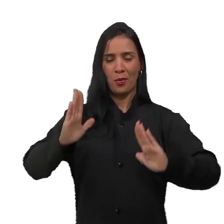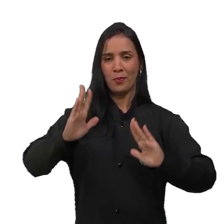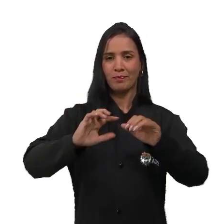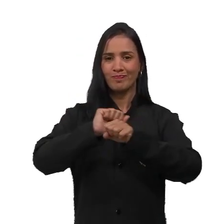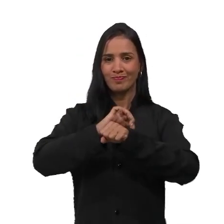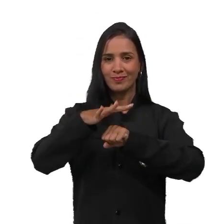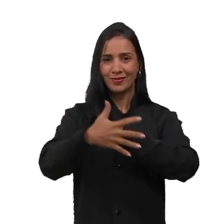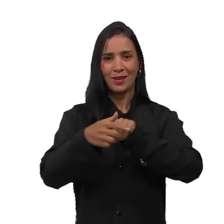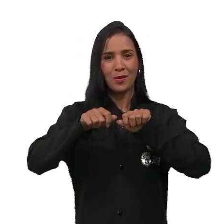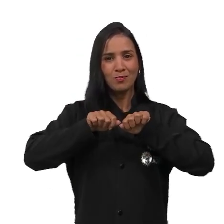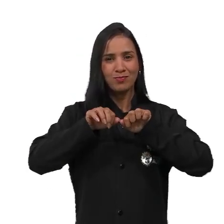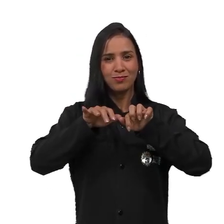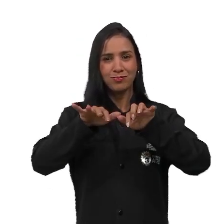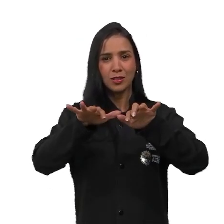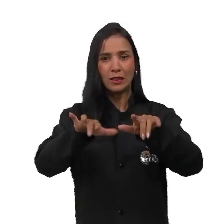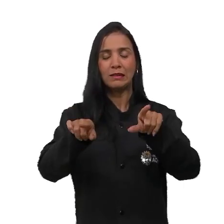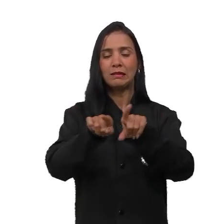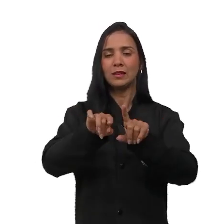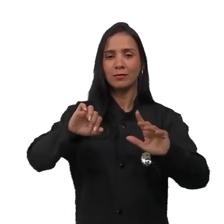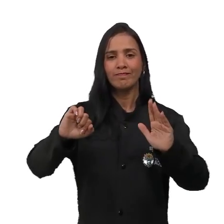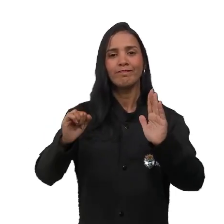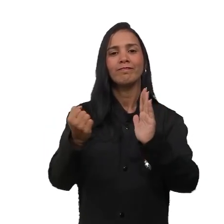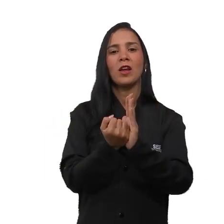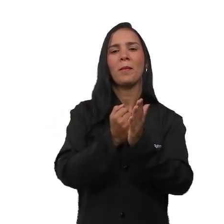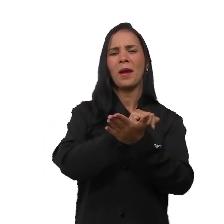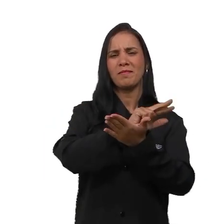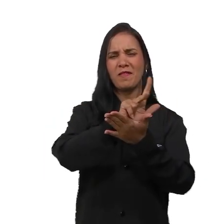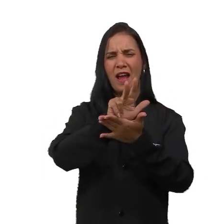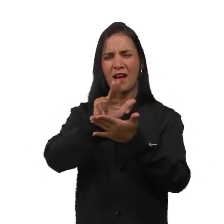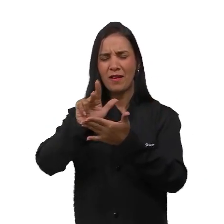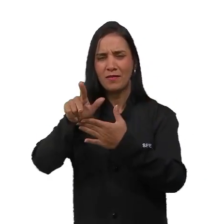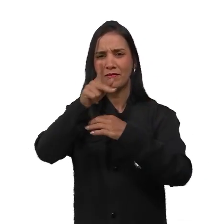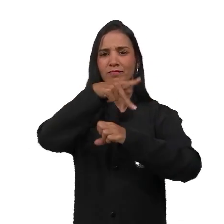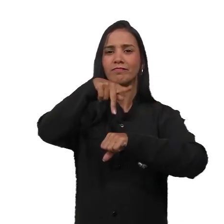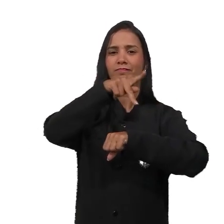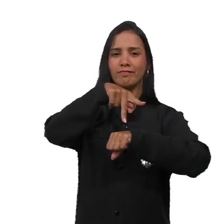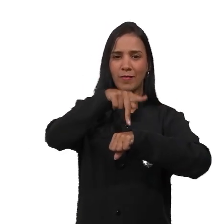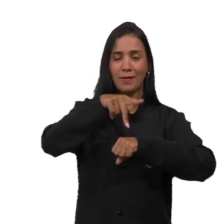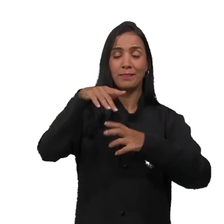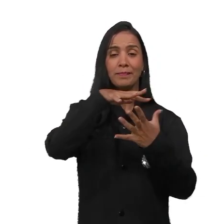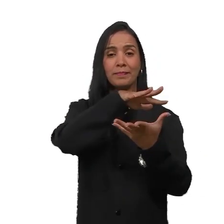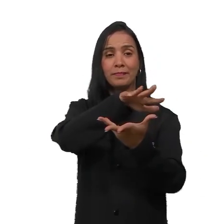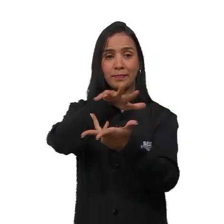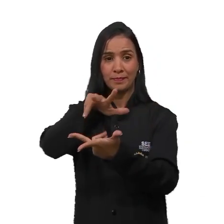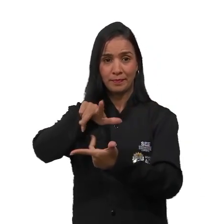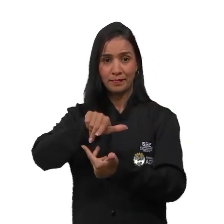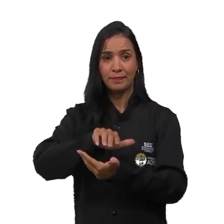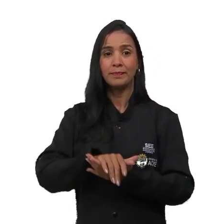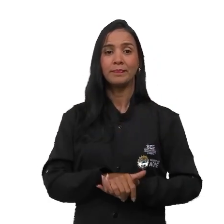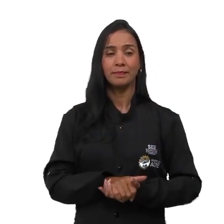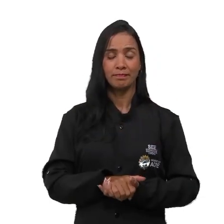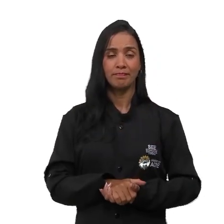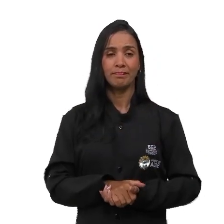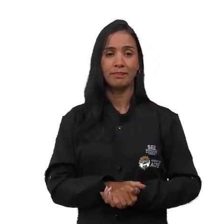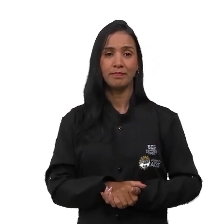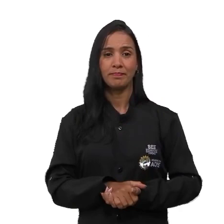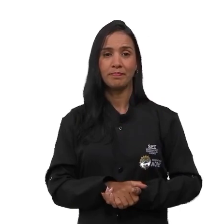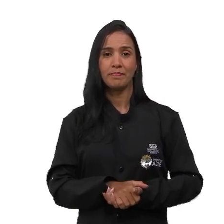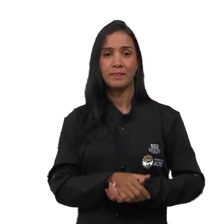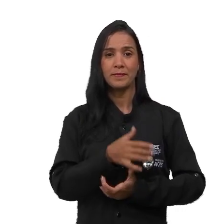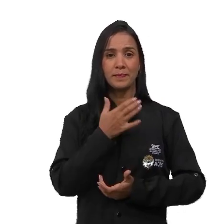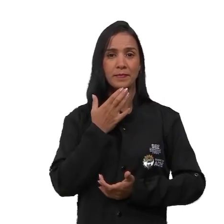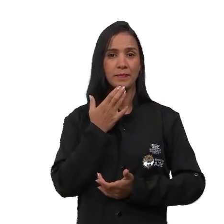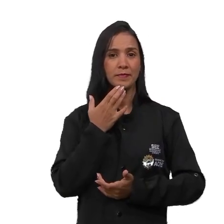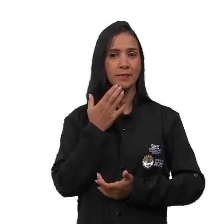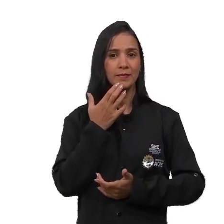Covid-19, que de certa forma impactou várias potências e vários países no mundo inteiro. E ele diz o seguinte: